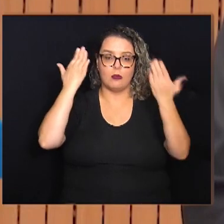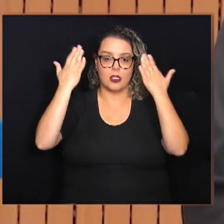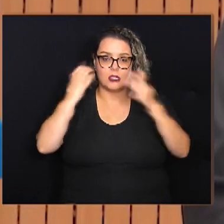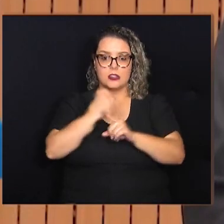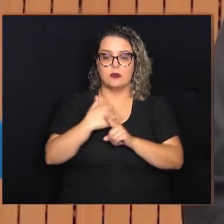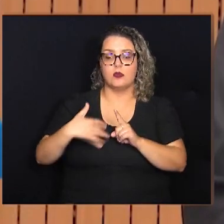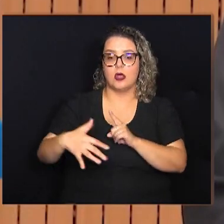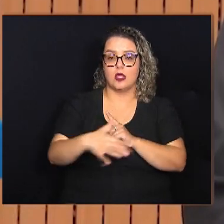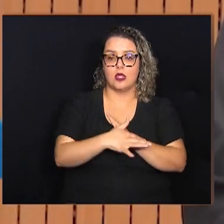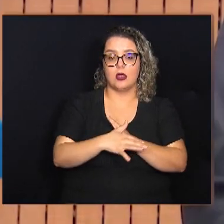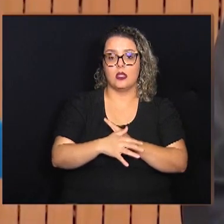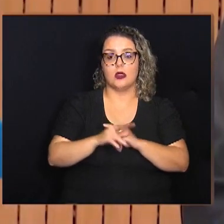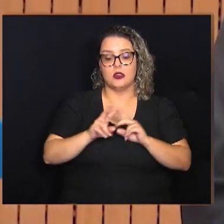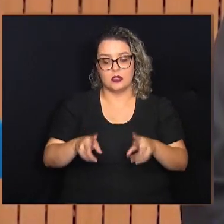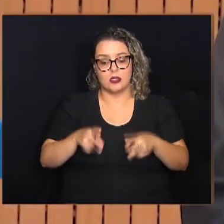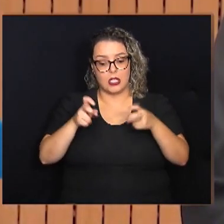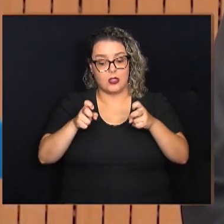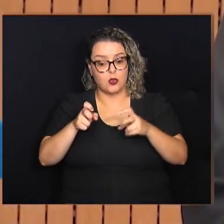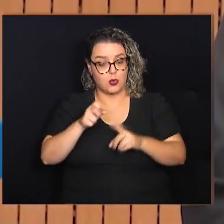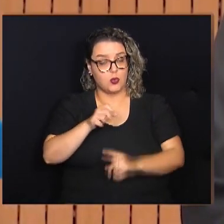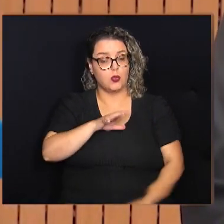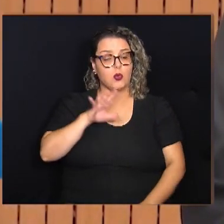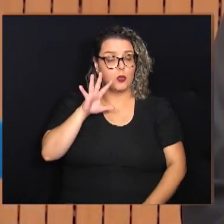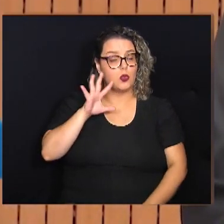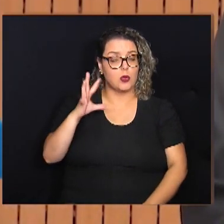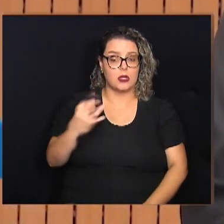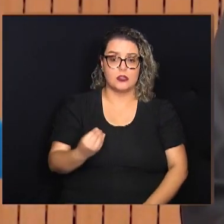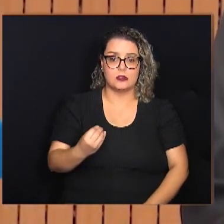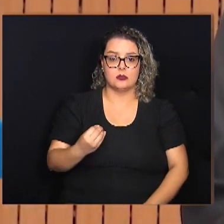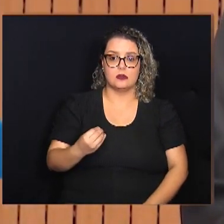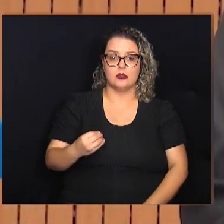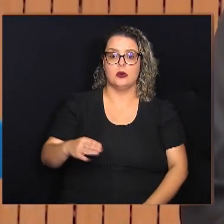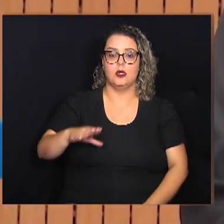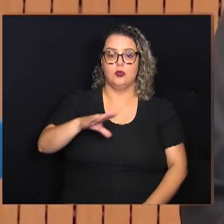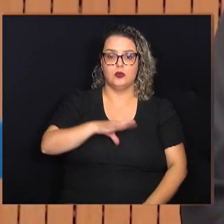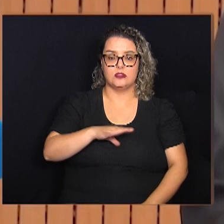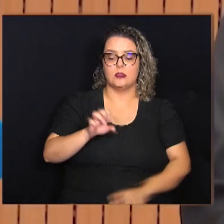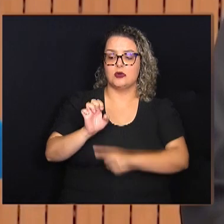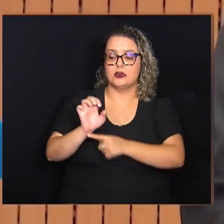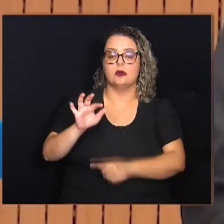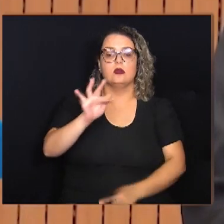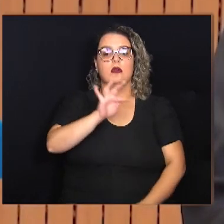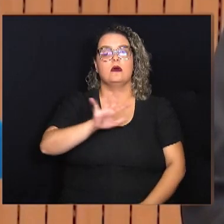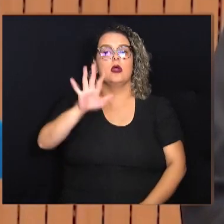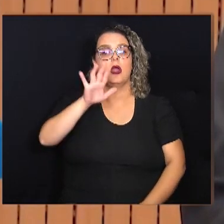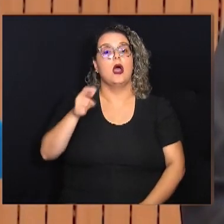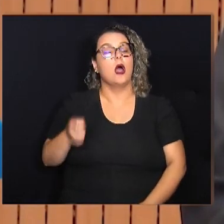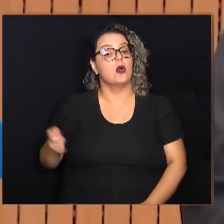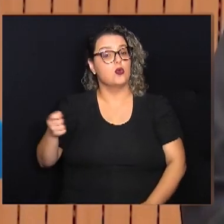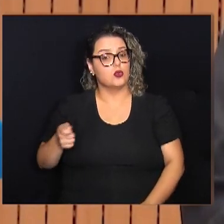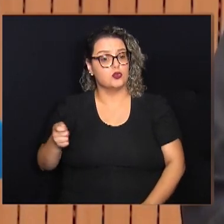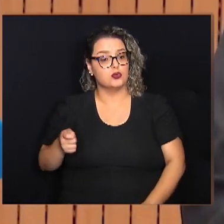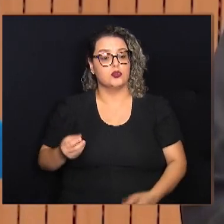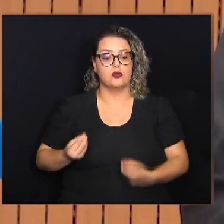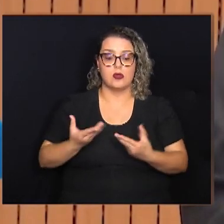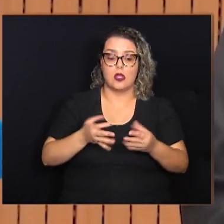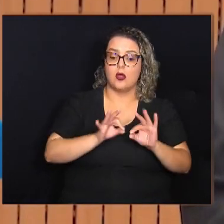por iniciativa da vereadora Paola Miguel, aconteceu aqui na Câmara uma homenagem à